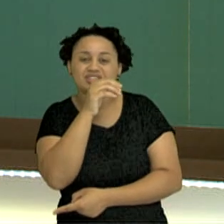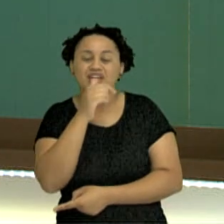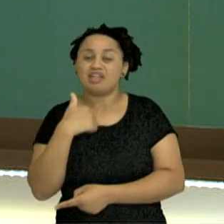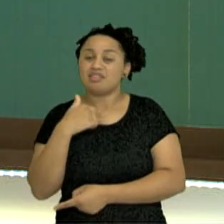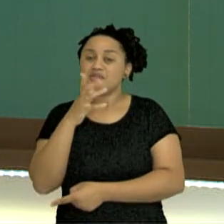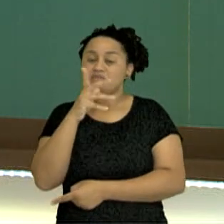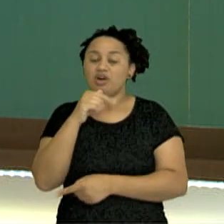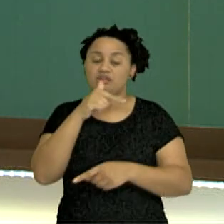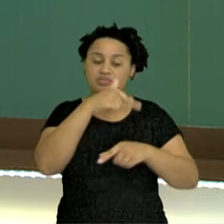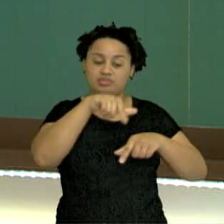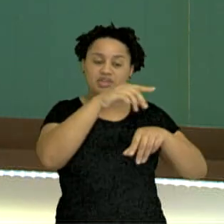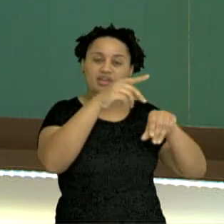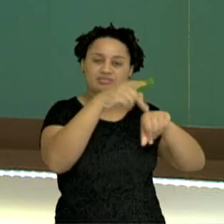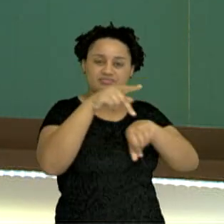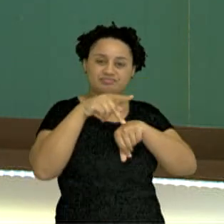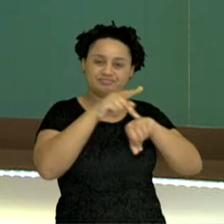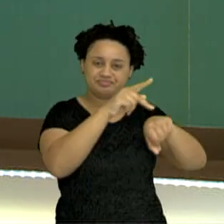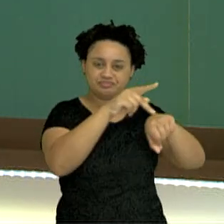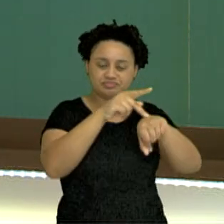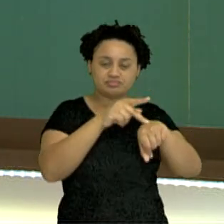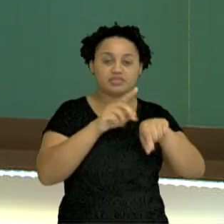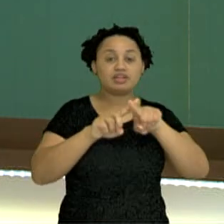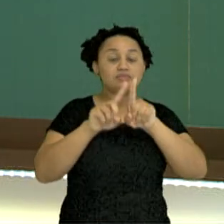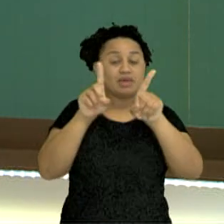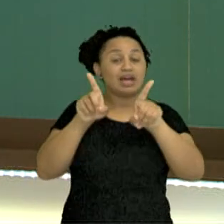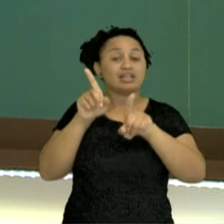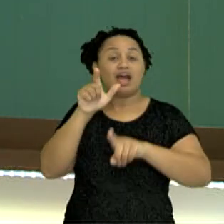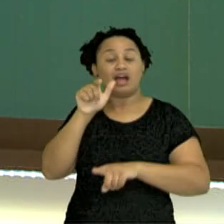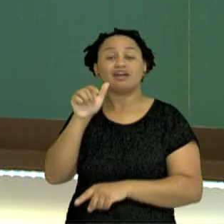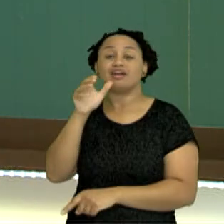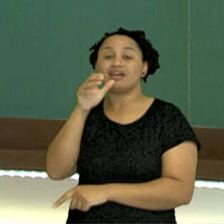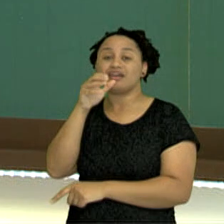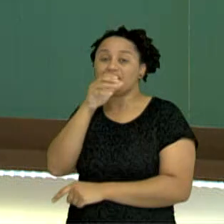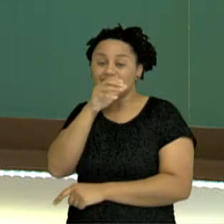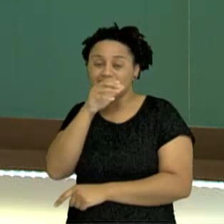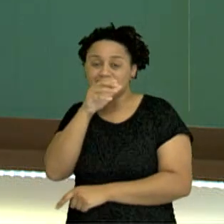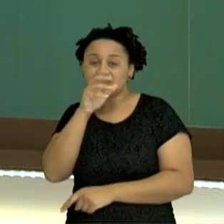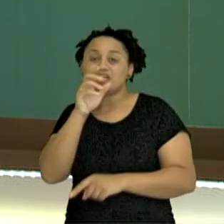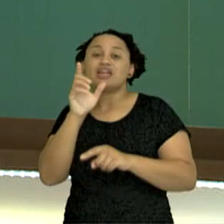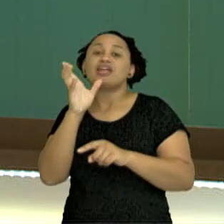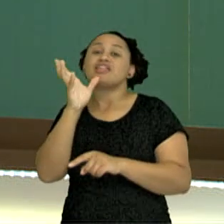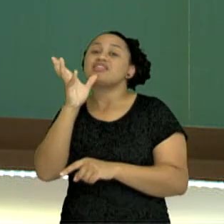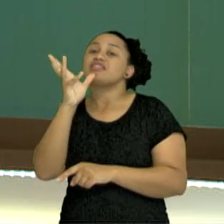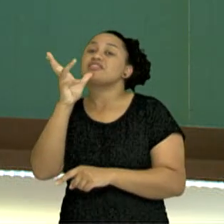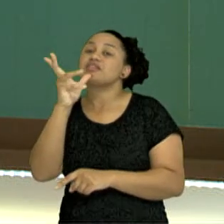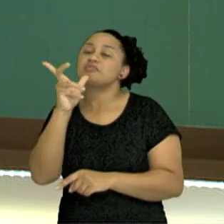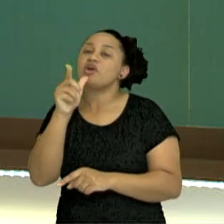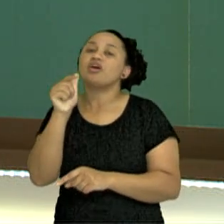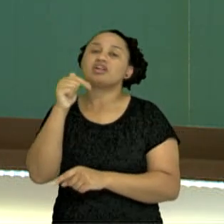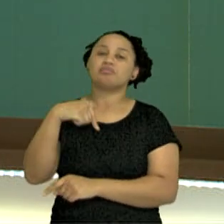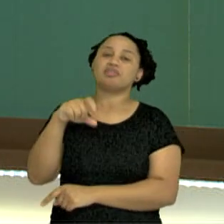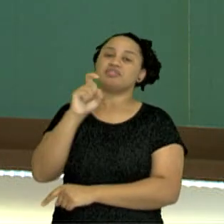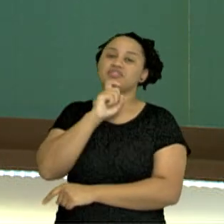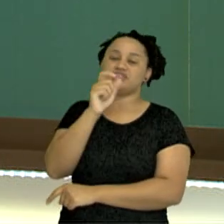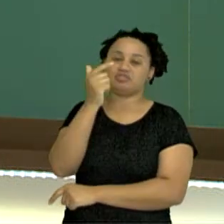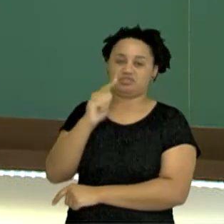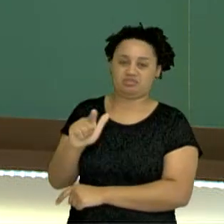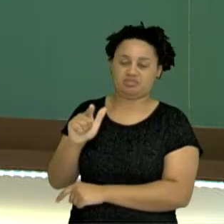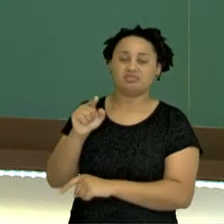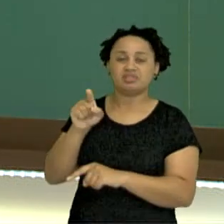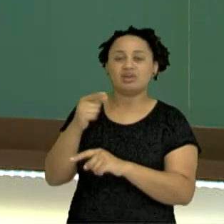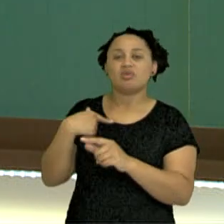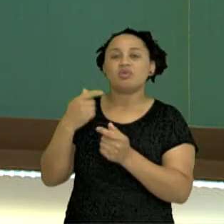superfícies sólidas. Porém, quando ela se aquece, ela demora muito mais para se resfriar. Então, ela acaba funcionando